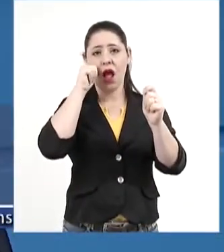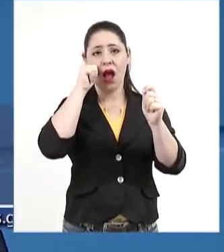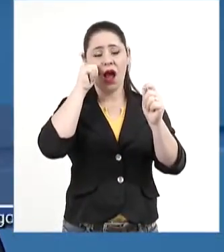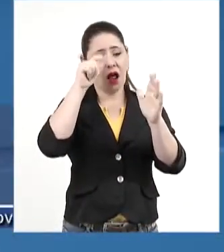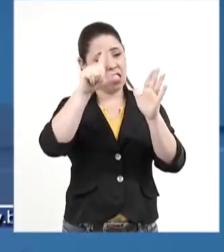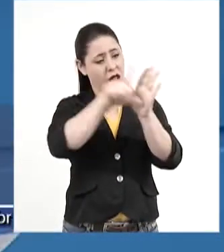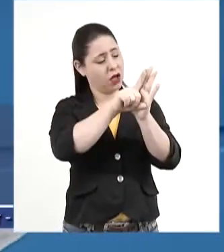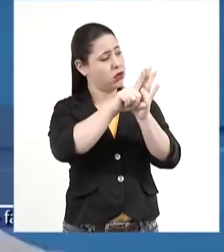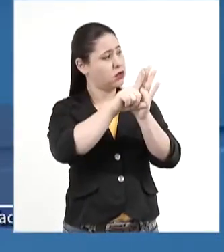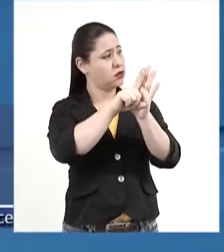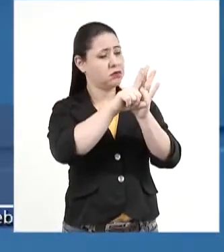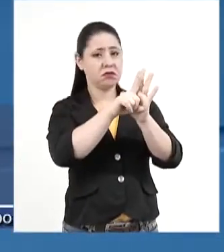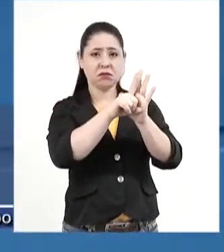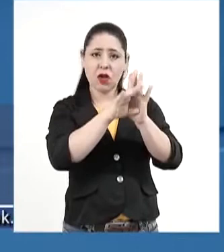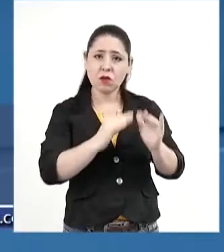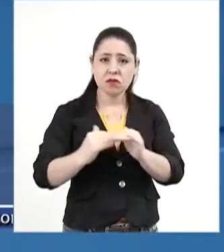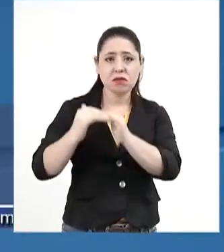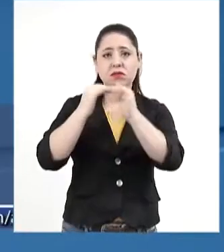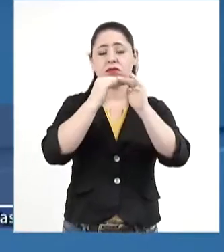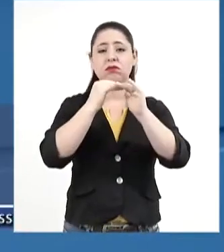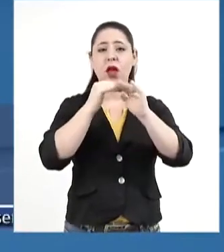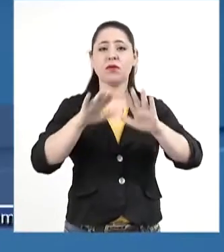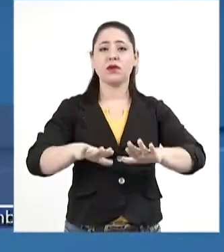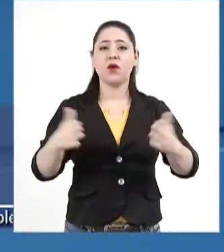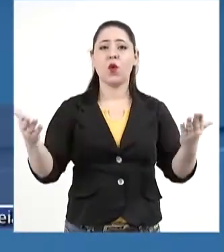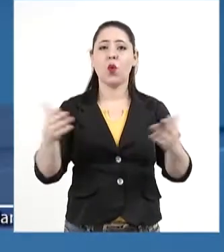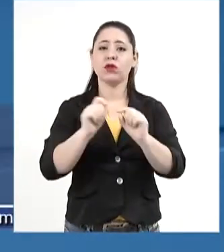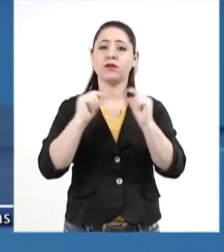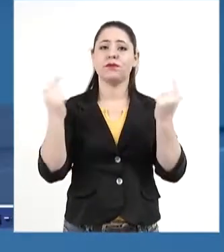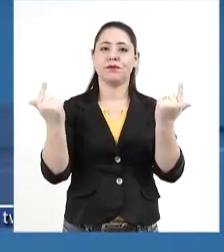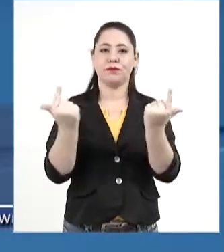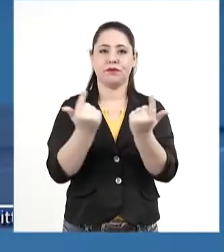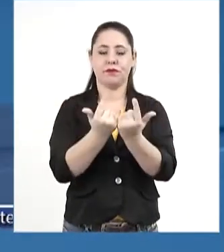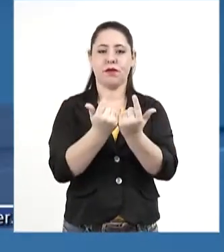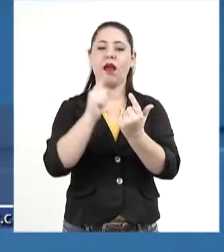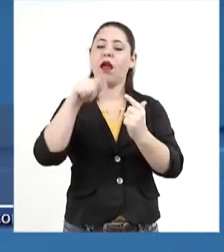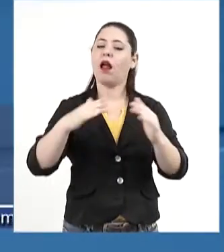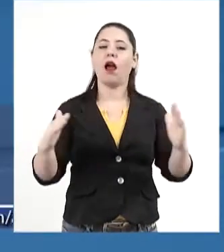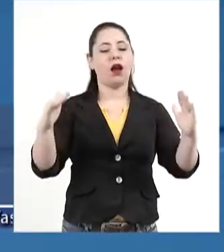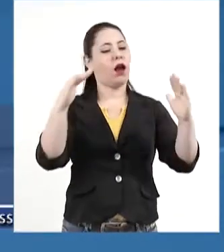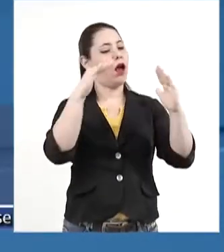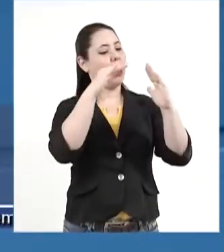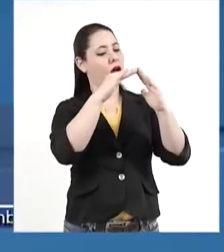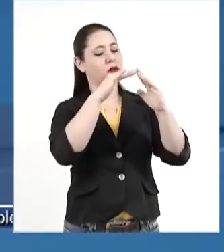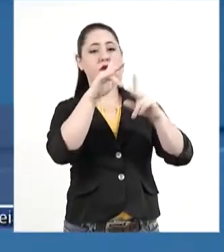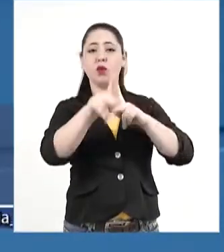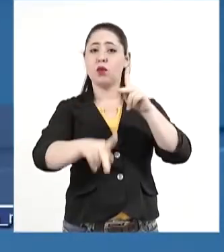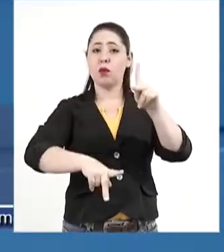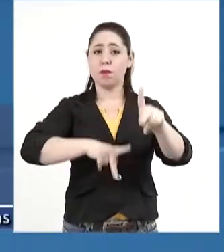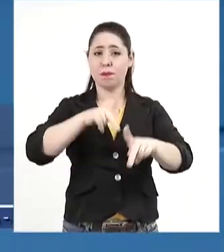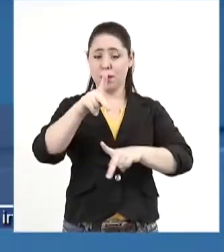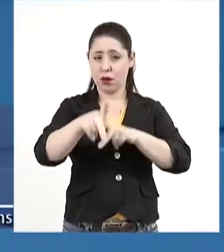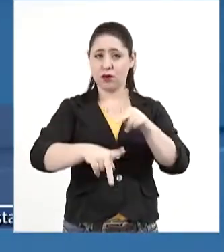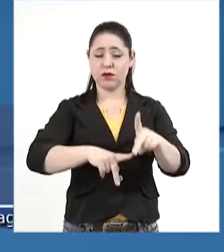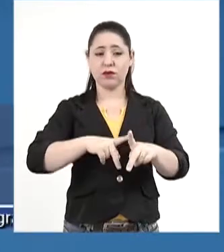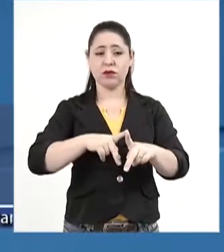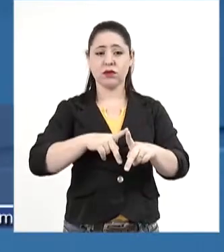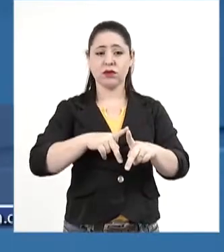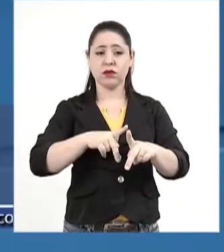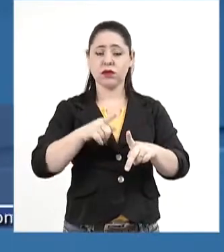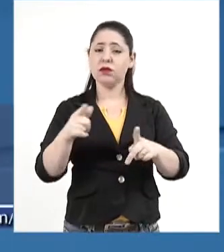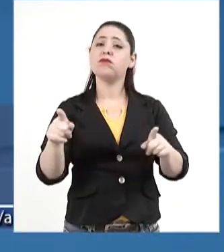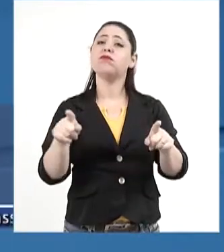legítima, democrática, se manifesta hoje aqui na Assembleia Legislativa, que é a Casa do Povo, e